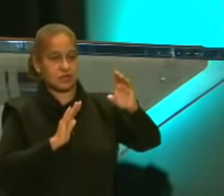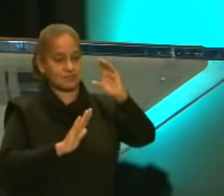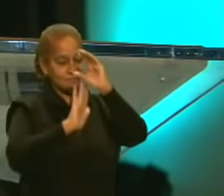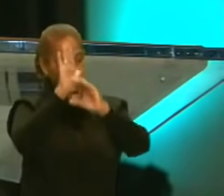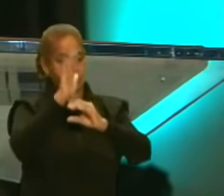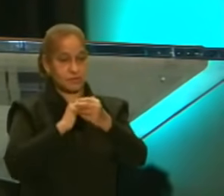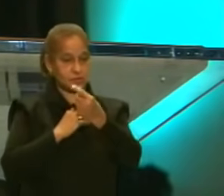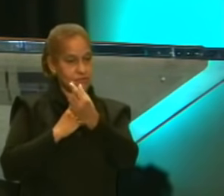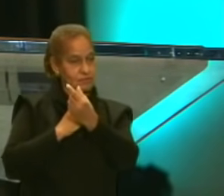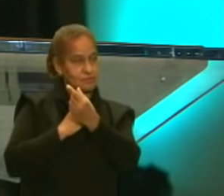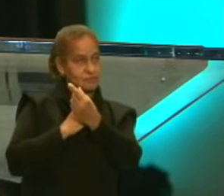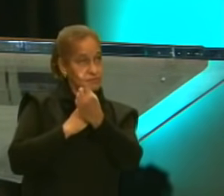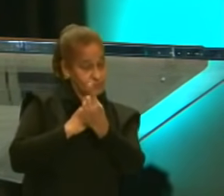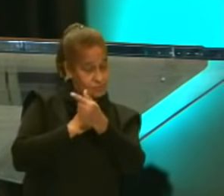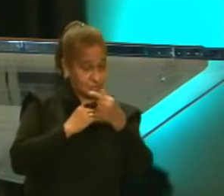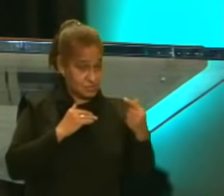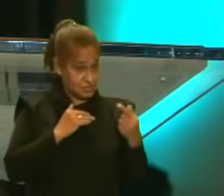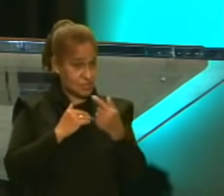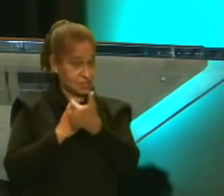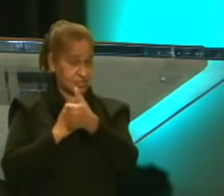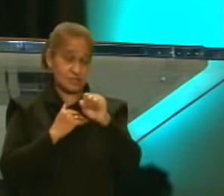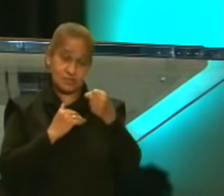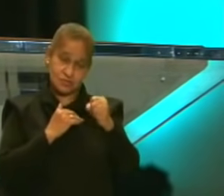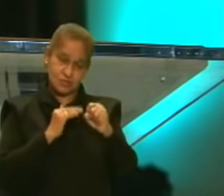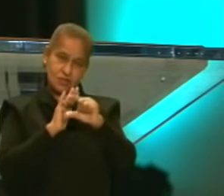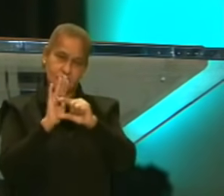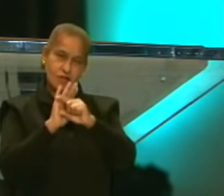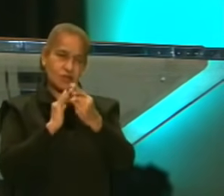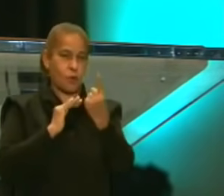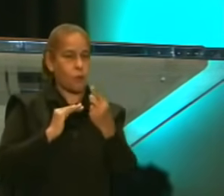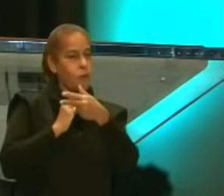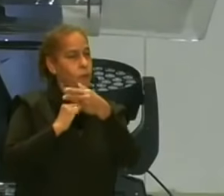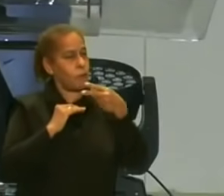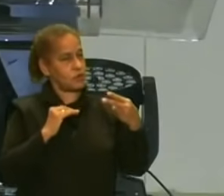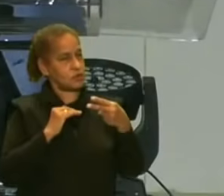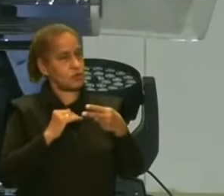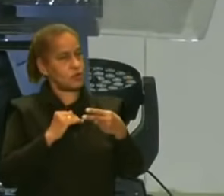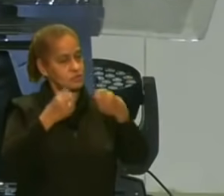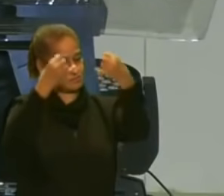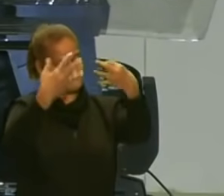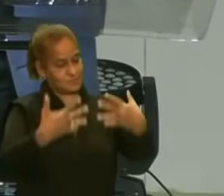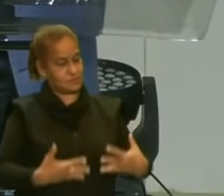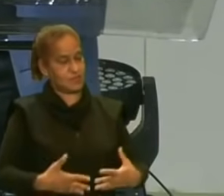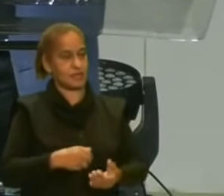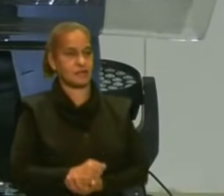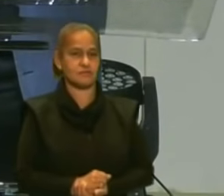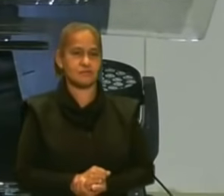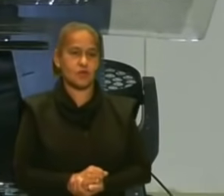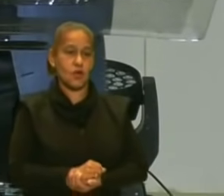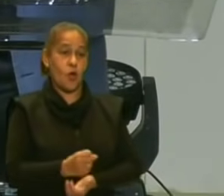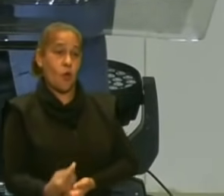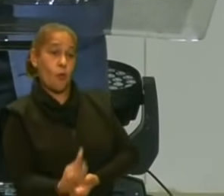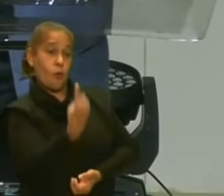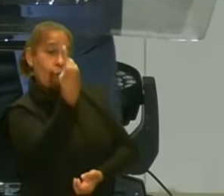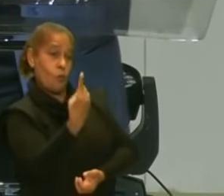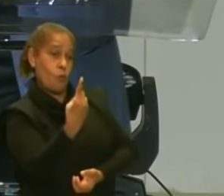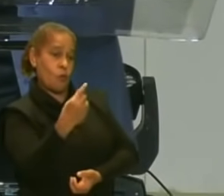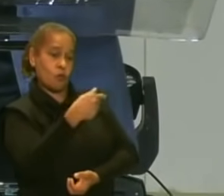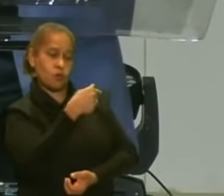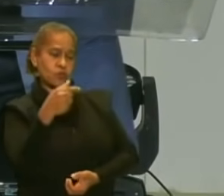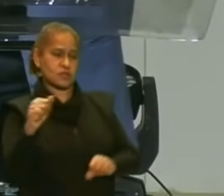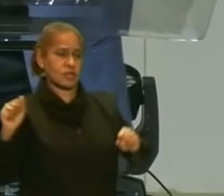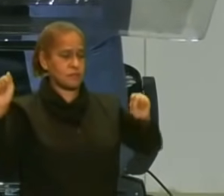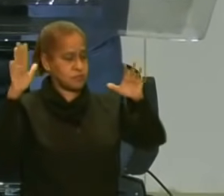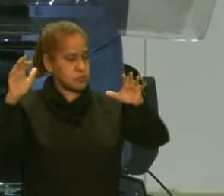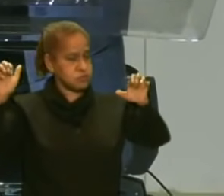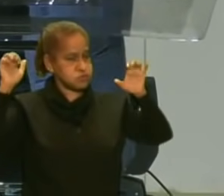18. Em Apocalipse 17, versos 1 e 2, está escrito assim: um dos 7 anjos que tinham as 7